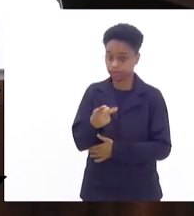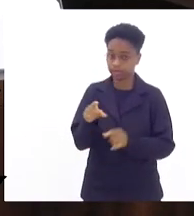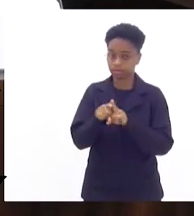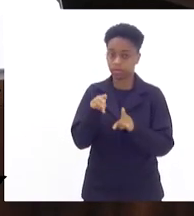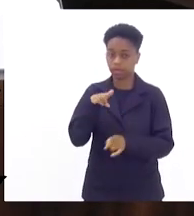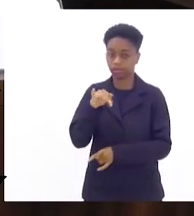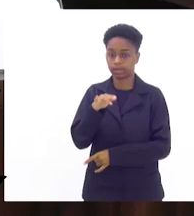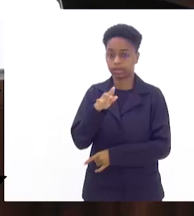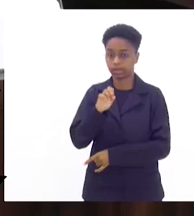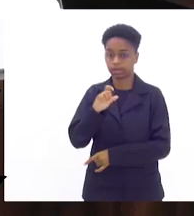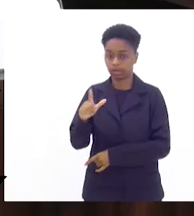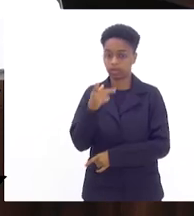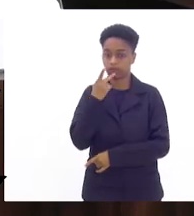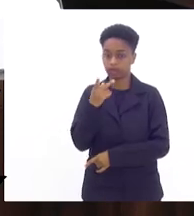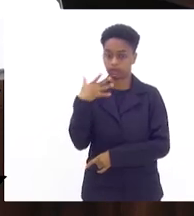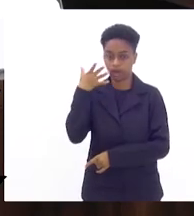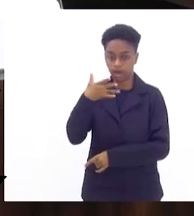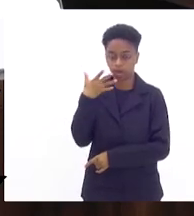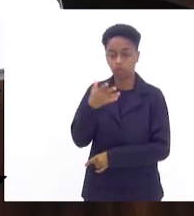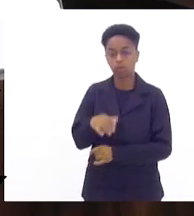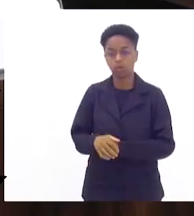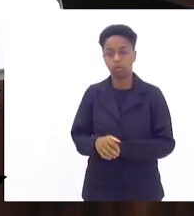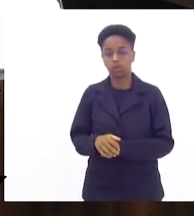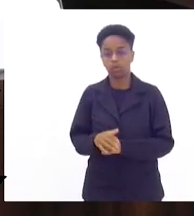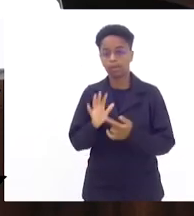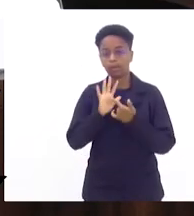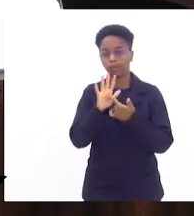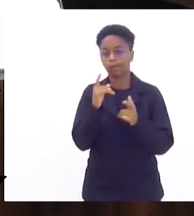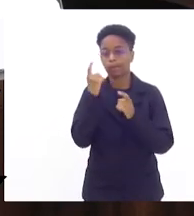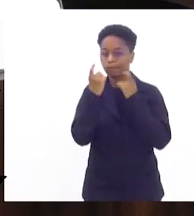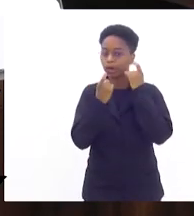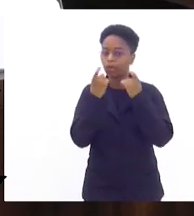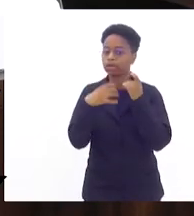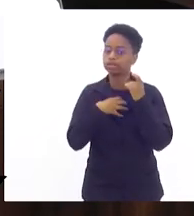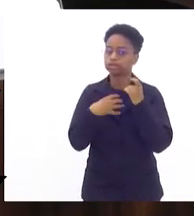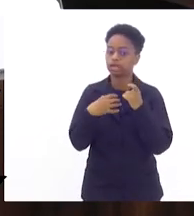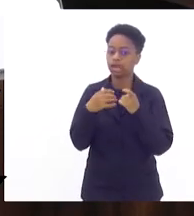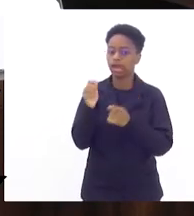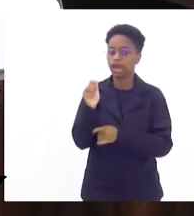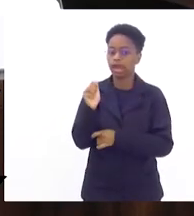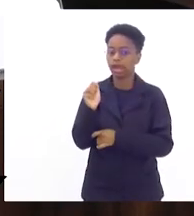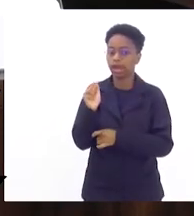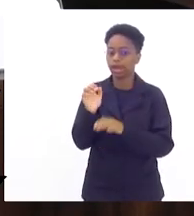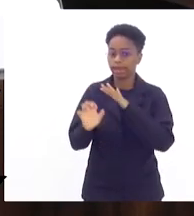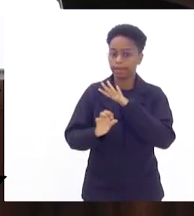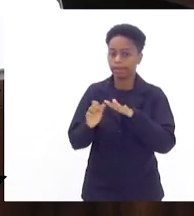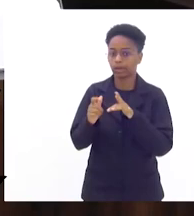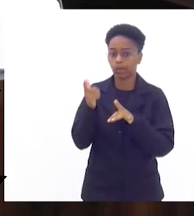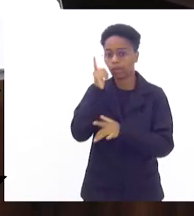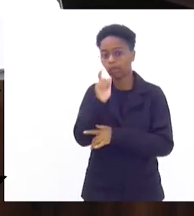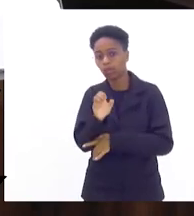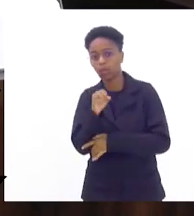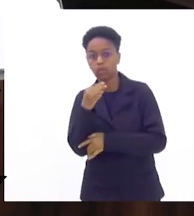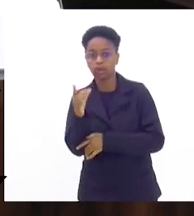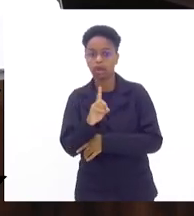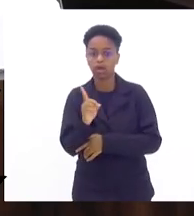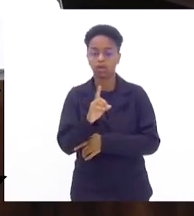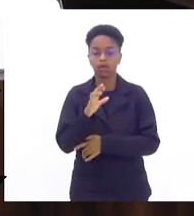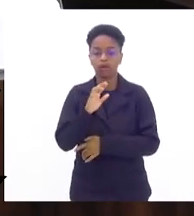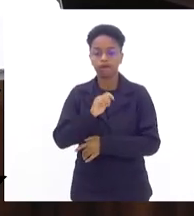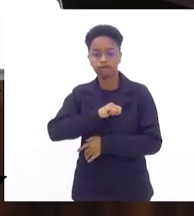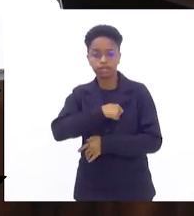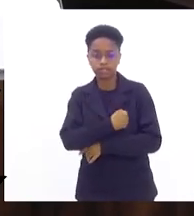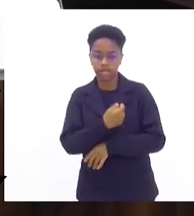inclusive, na sua fala, quando ele demonstra aí a preocupação da agência ter a capacidade ou não de dar conta dessa fiscalização e tudo